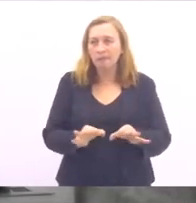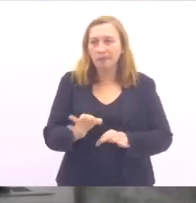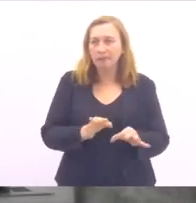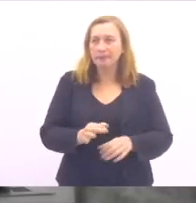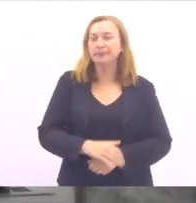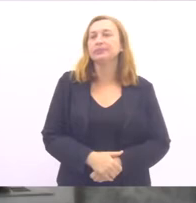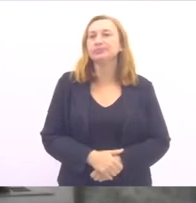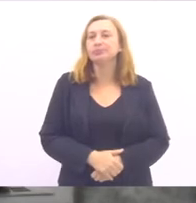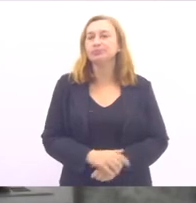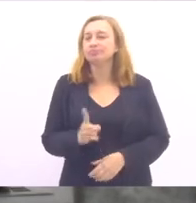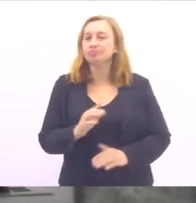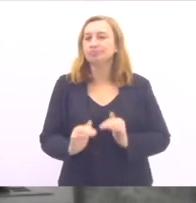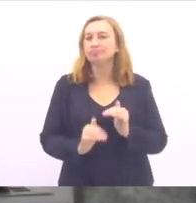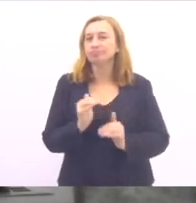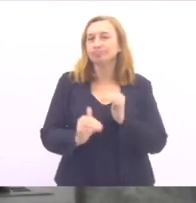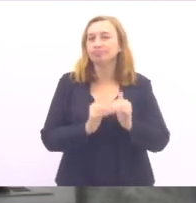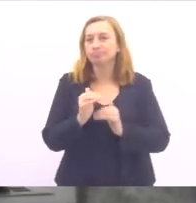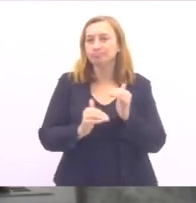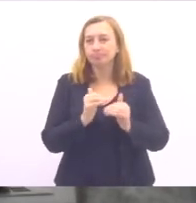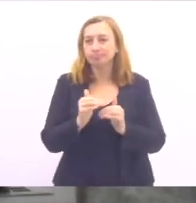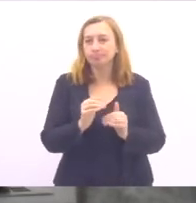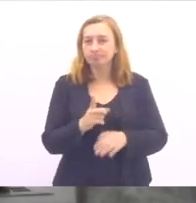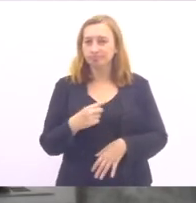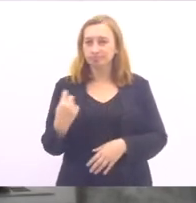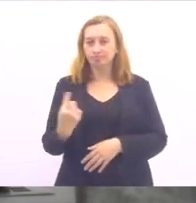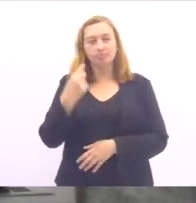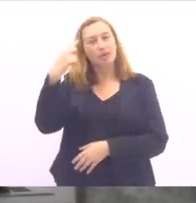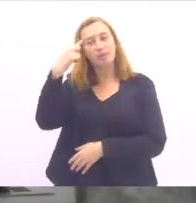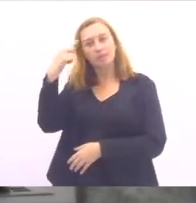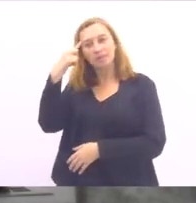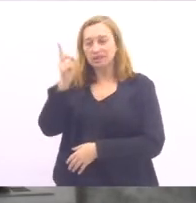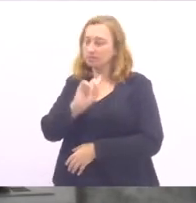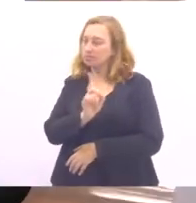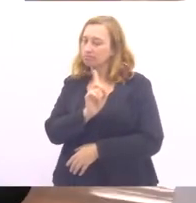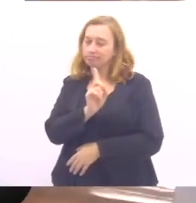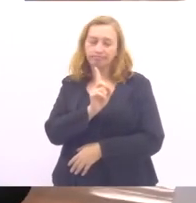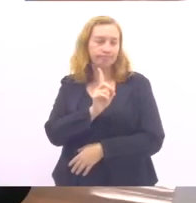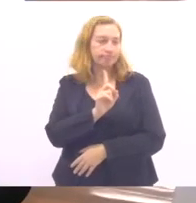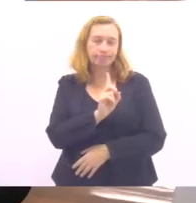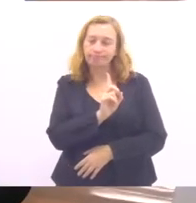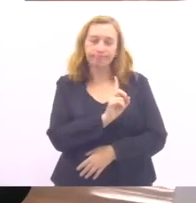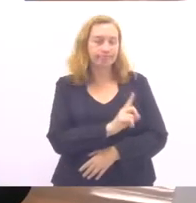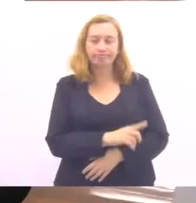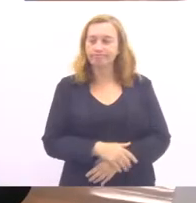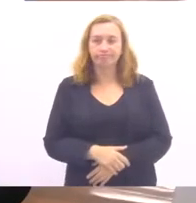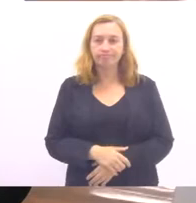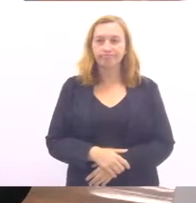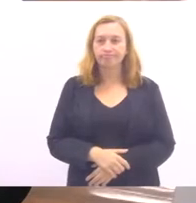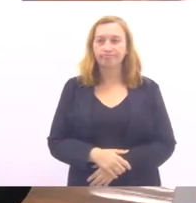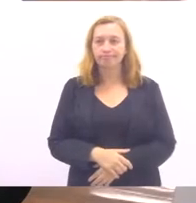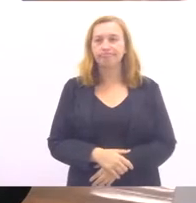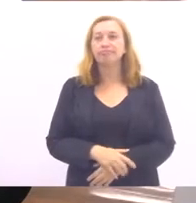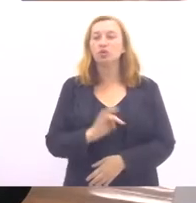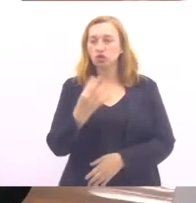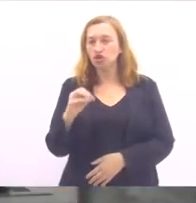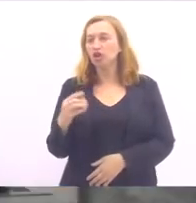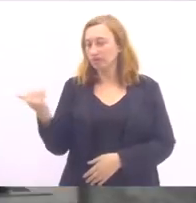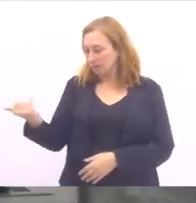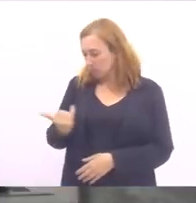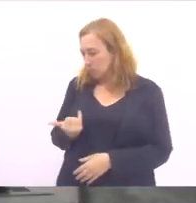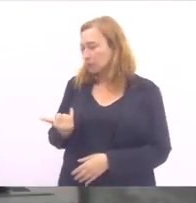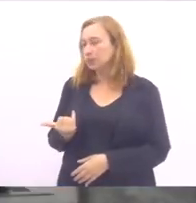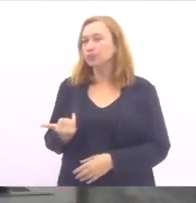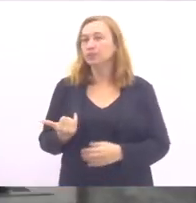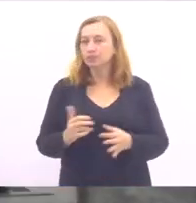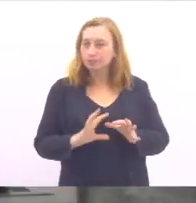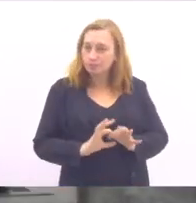programa desenvolvido pelas nossas cabeças, pelos nossos técnicos somente. O Thiago me disse isso. Nós